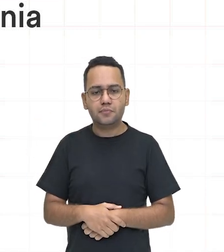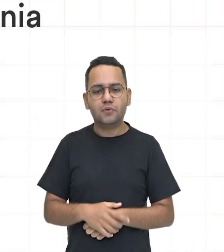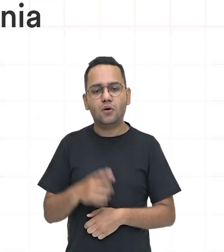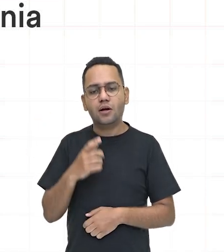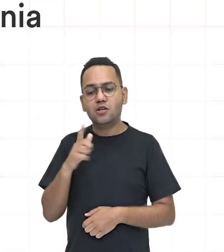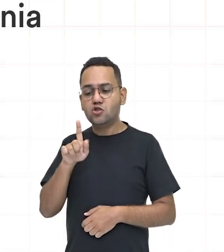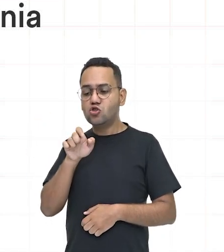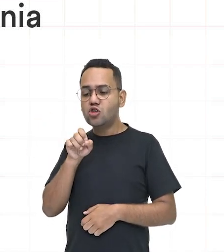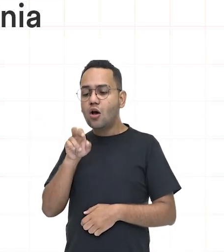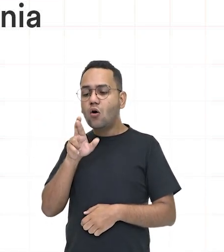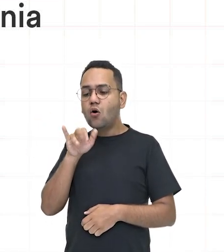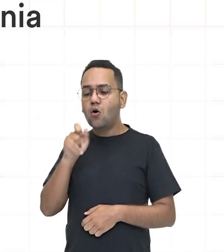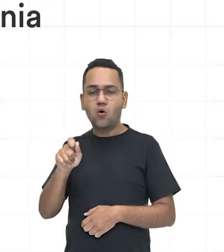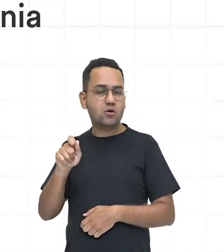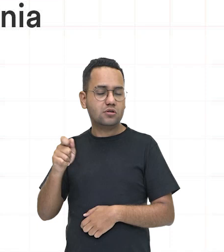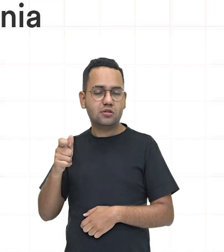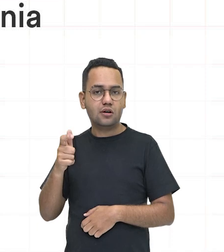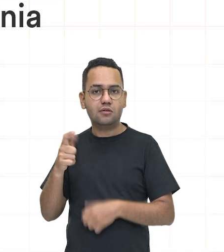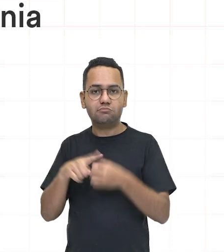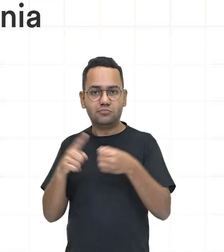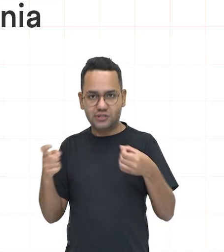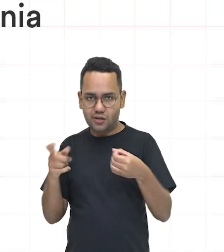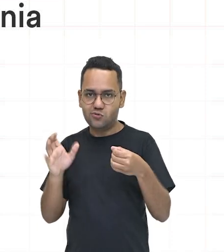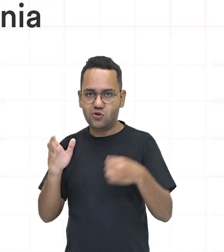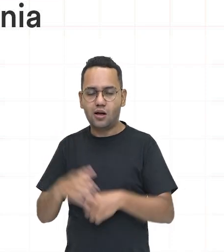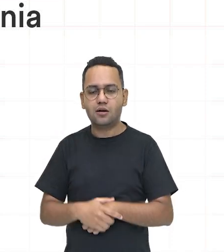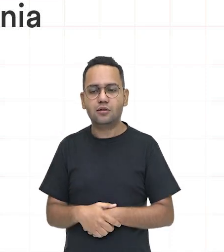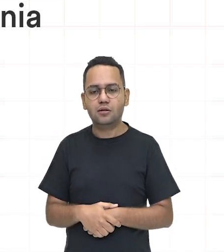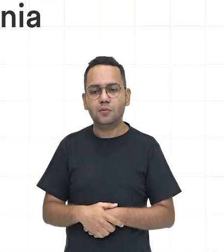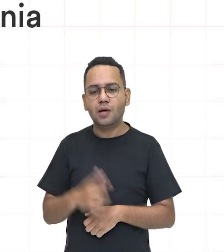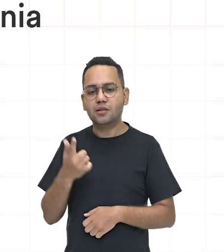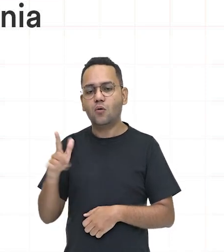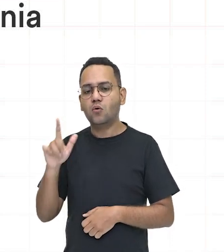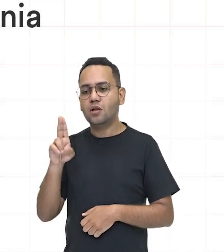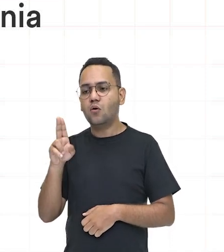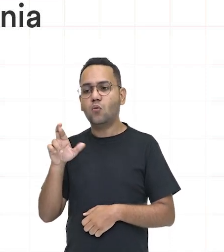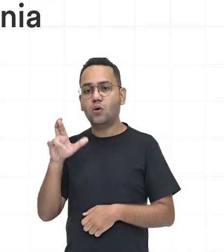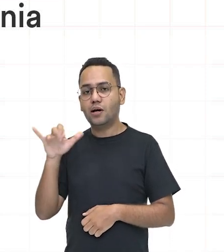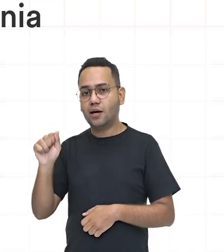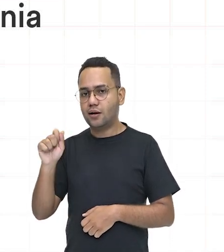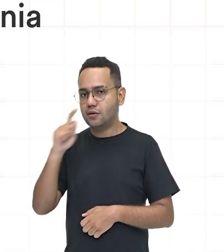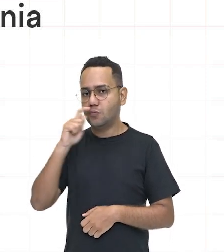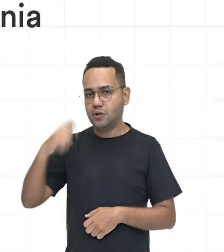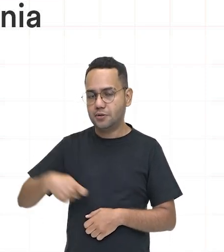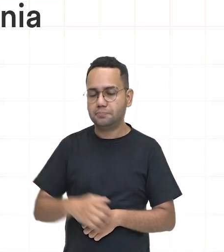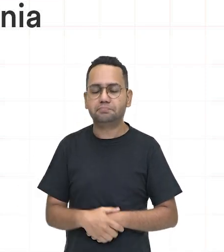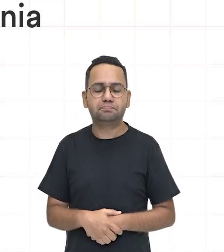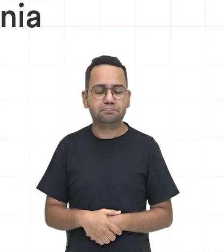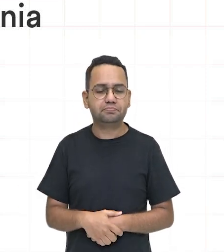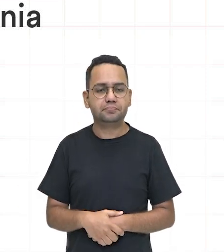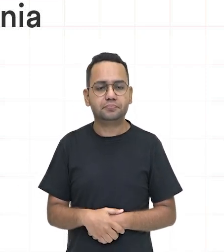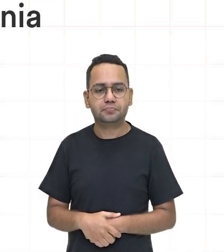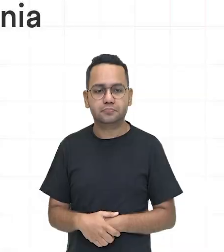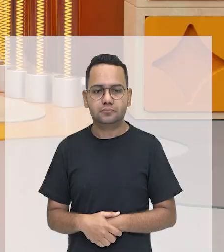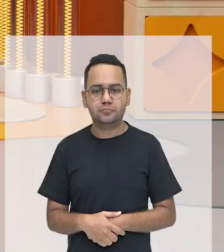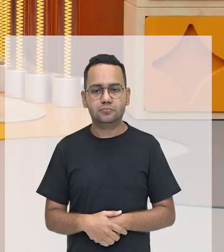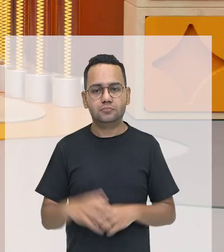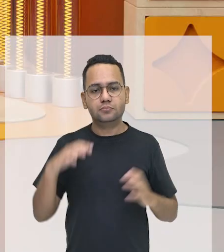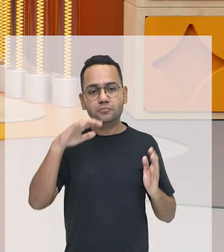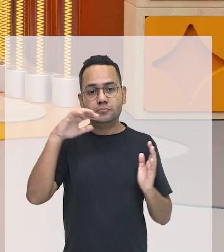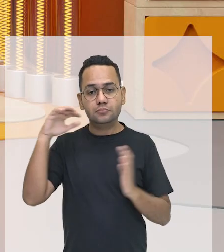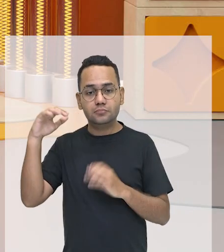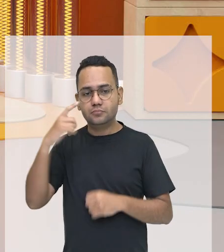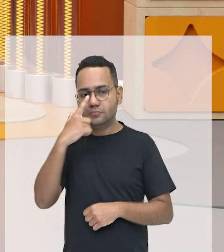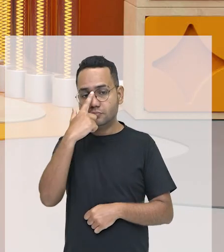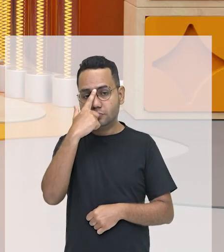da comunidade dos Estados Independentes, ainda tem a situação da Ucrânia, ok, gente? Agora, onde está localizada